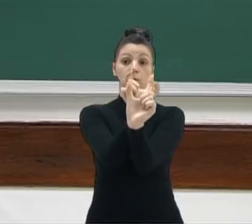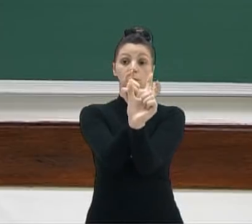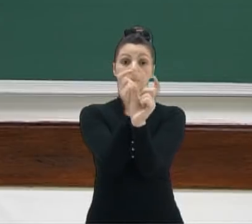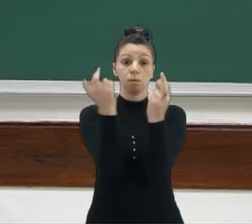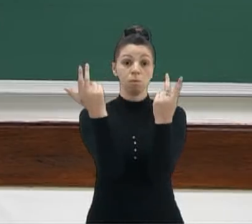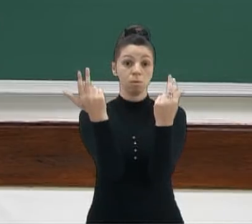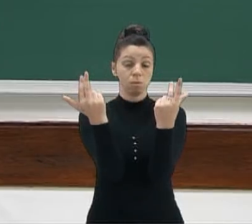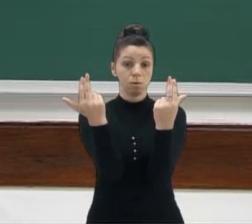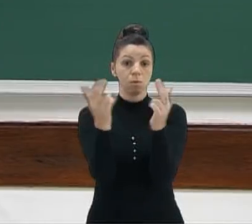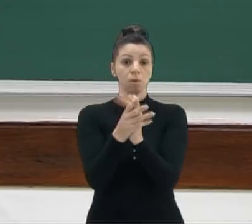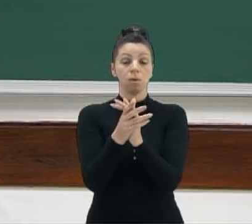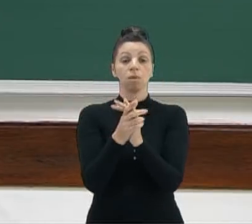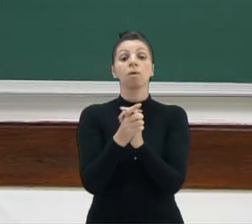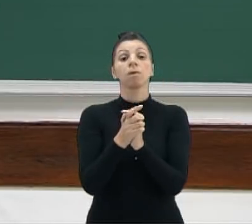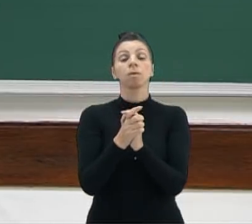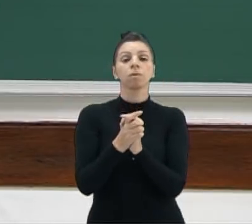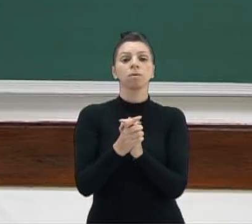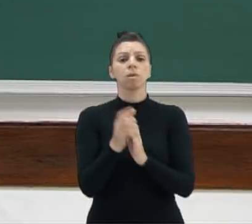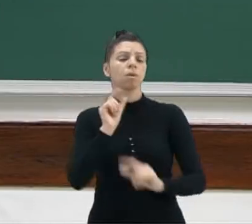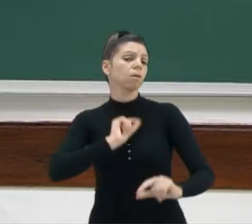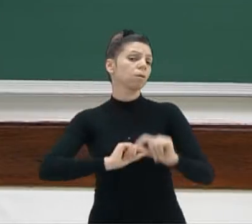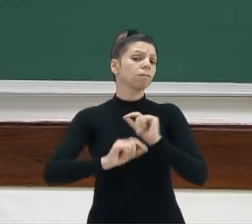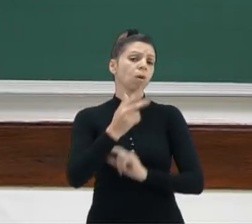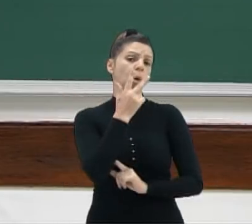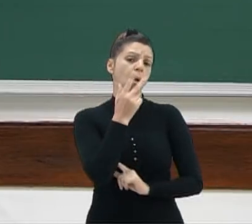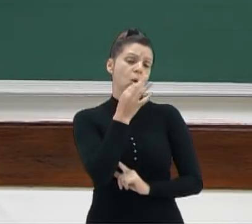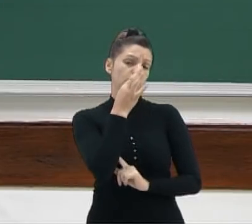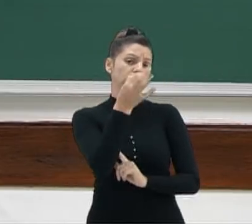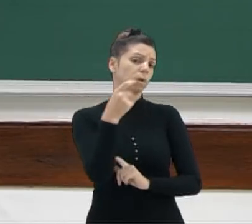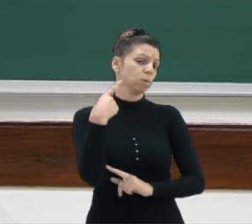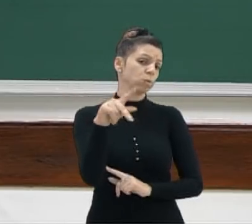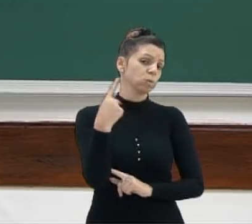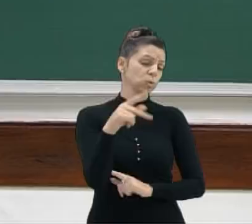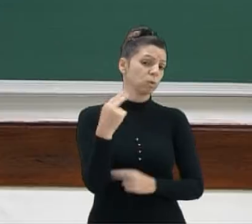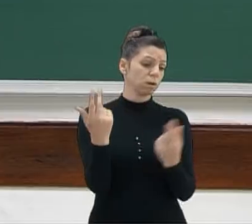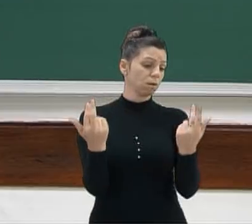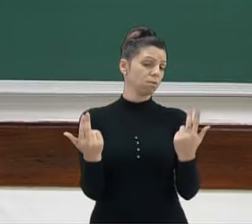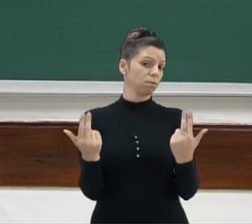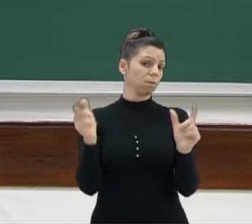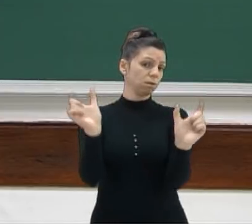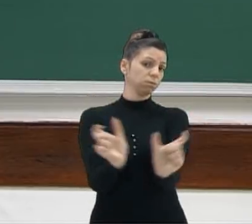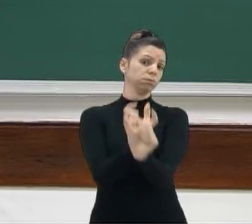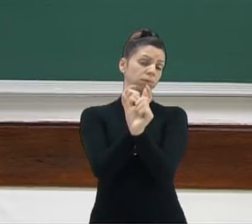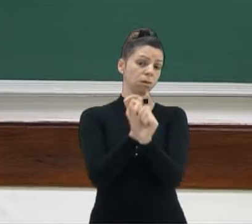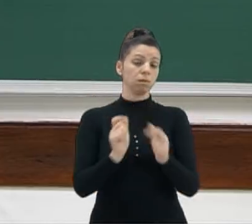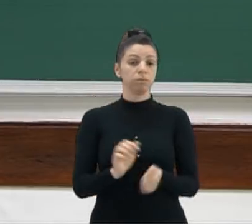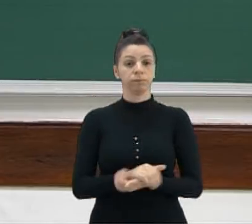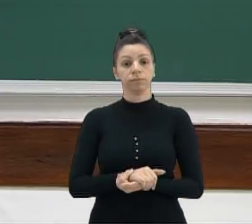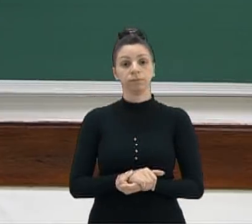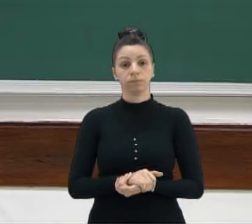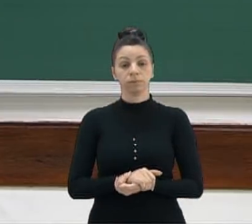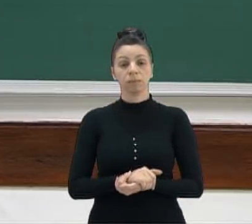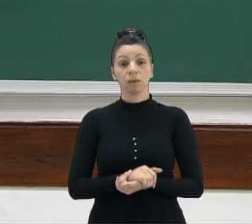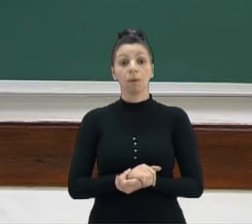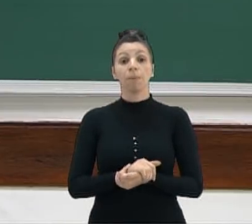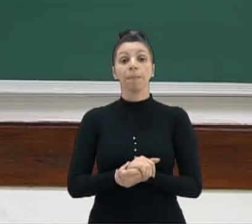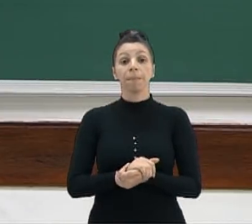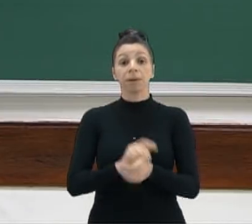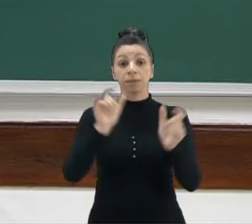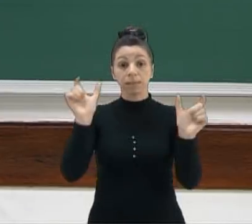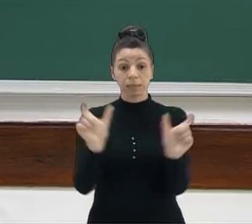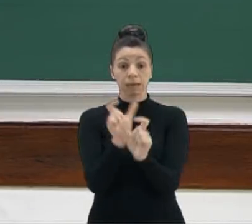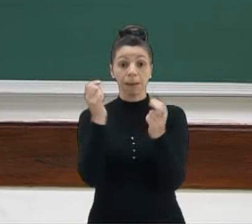façam colorido. Quais vocês acham que são semelhantes? Para serem semelhantes, eles têm que ter o quê? As